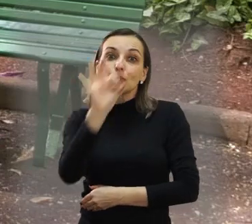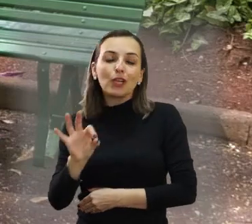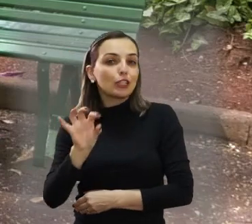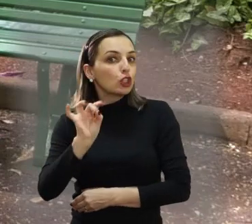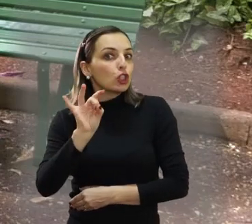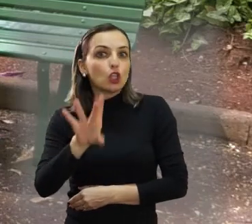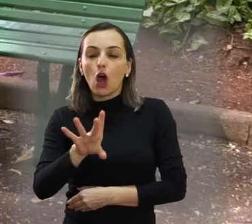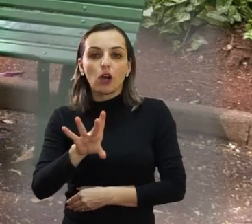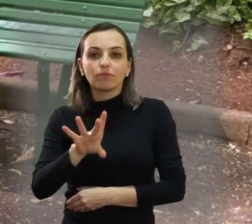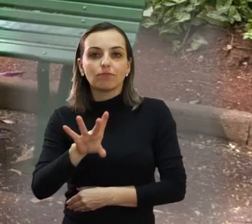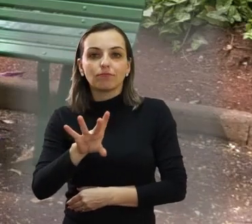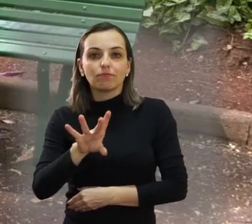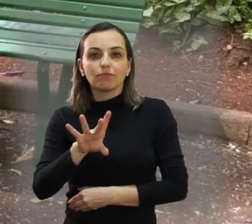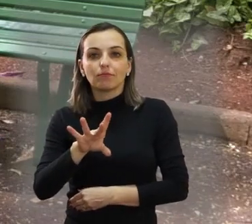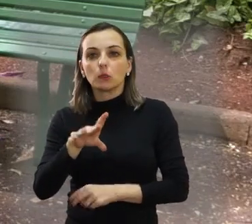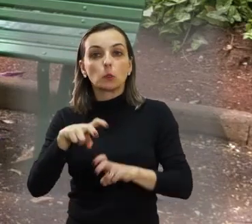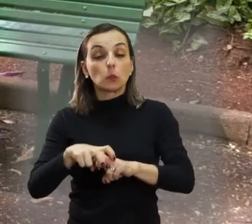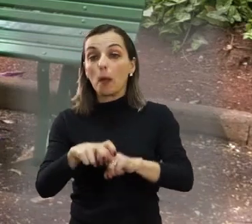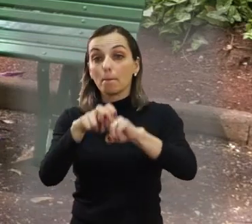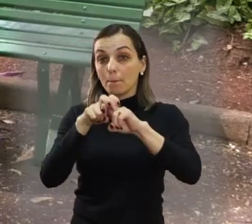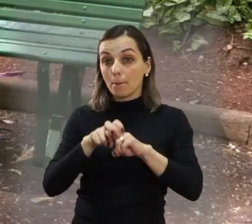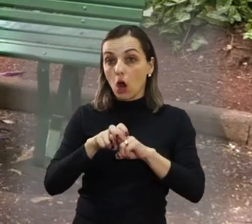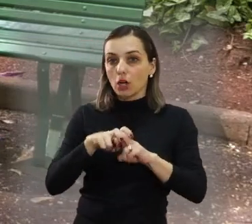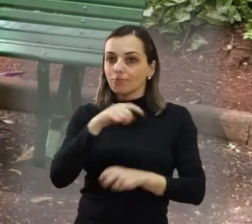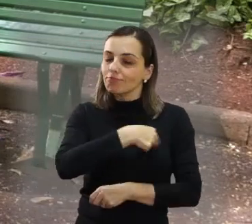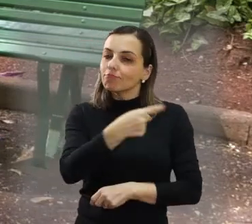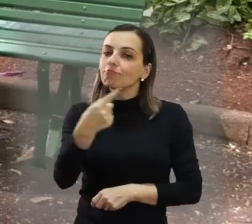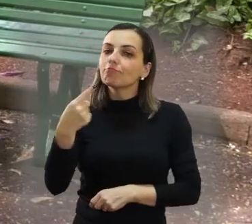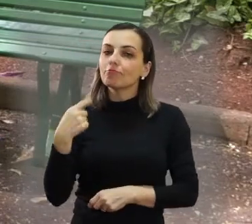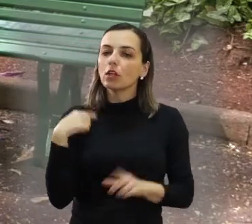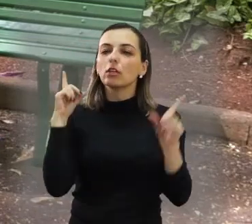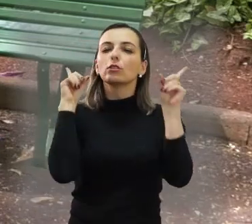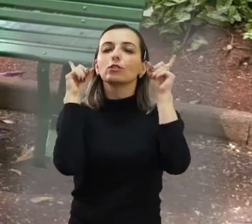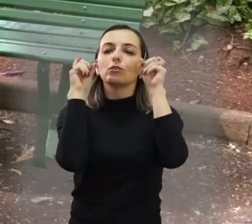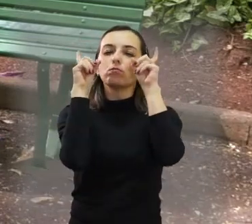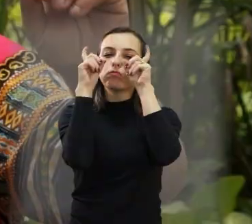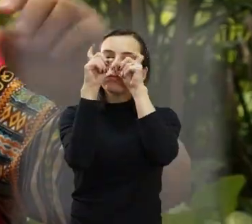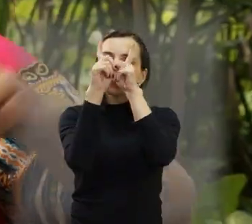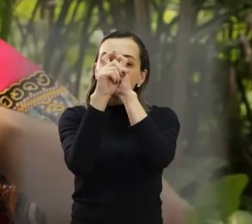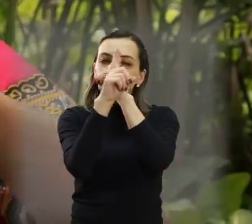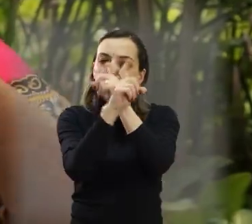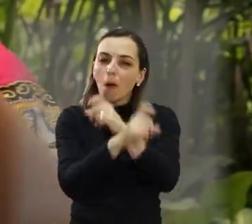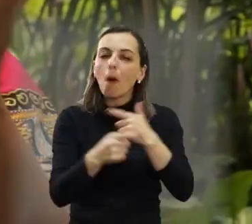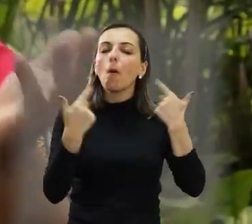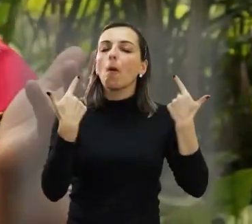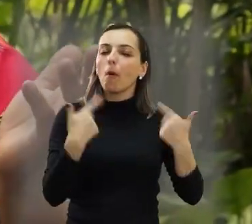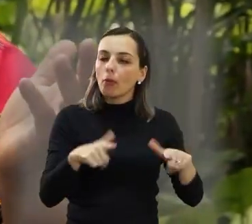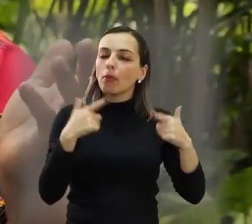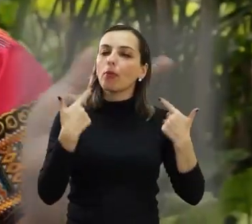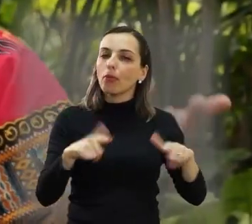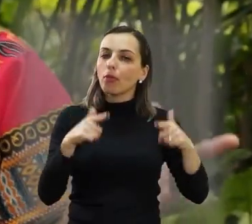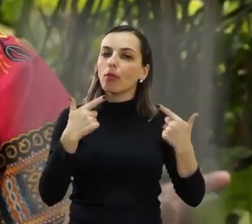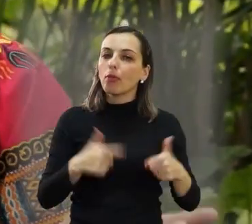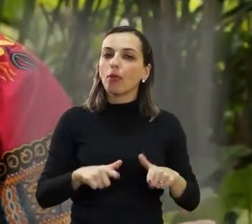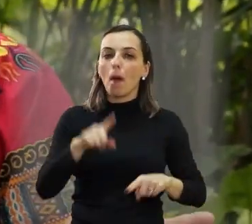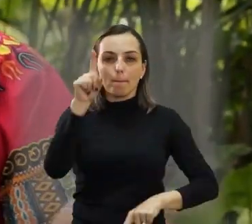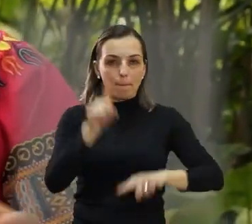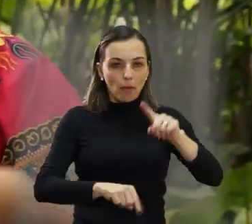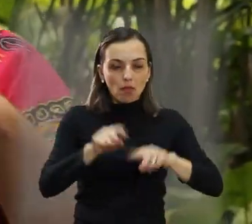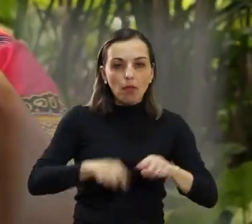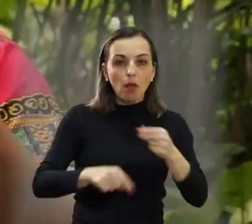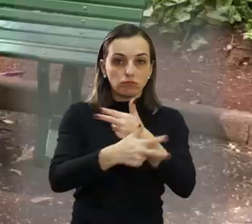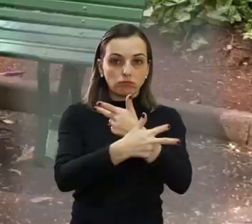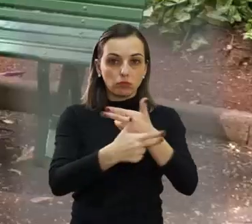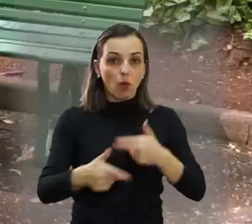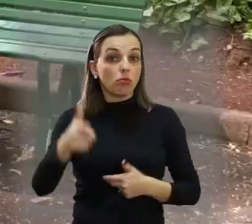as áreas, para as pastas, a cultura tem sempre menos de 0,5%. E aí a gente tem que dar nó em pingo d'água